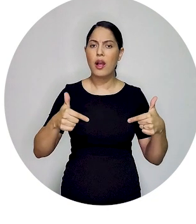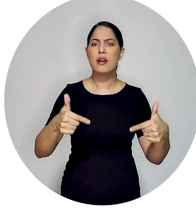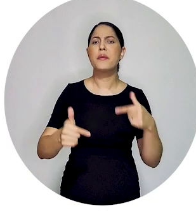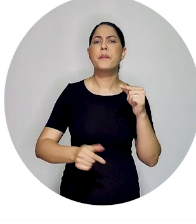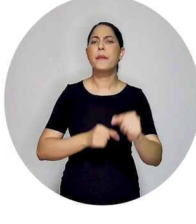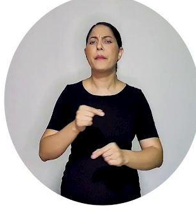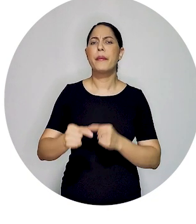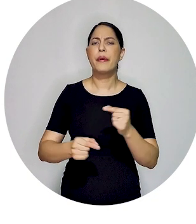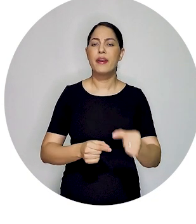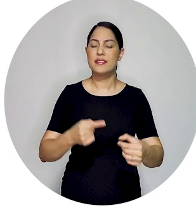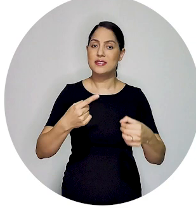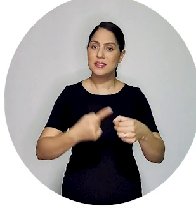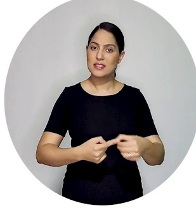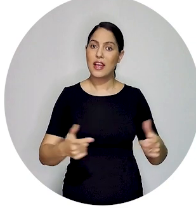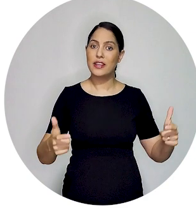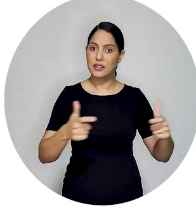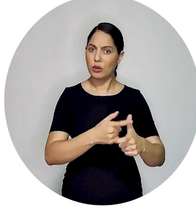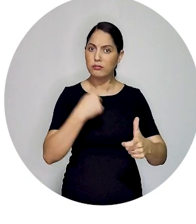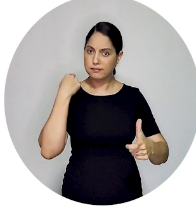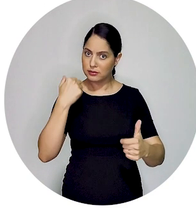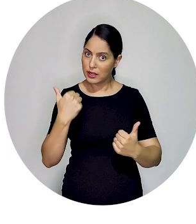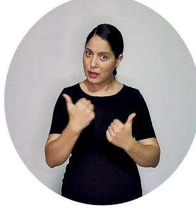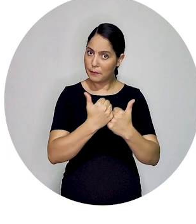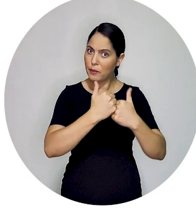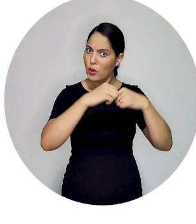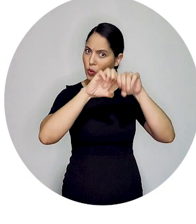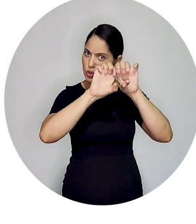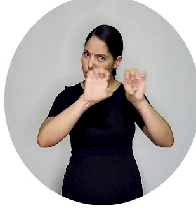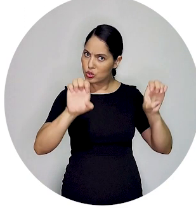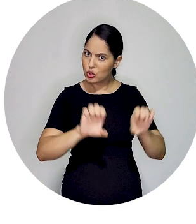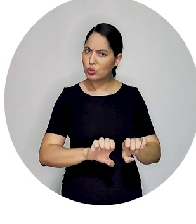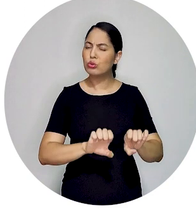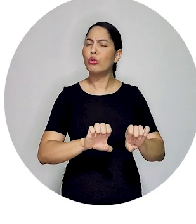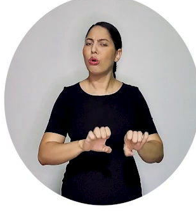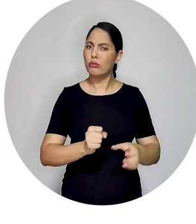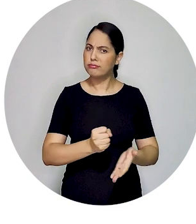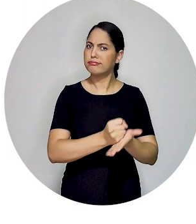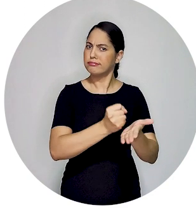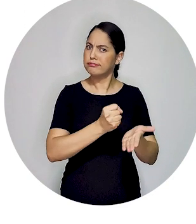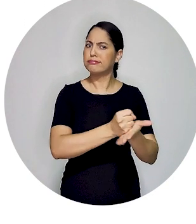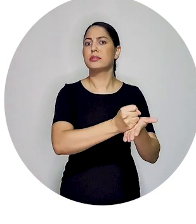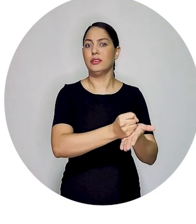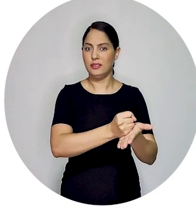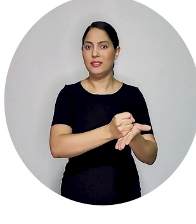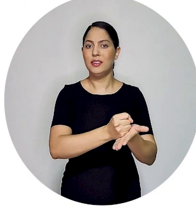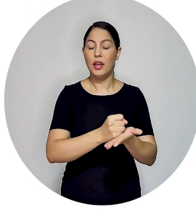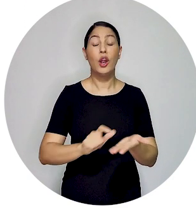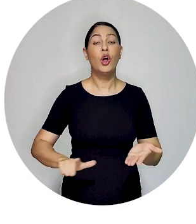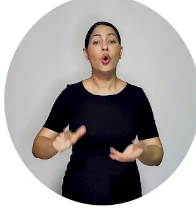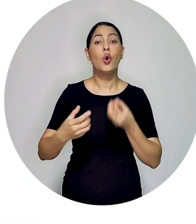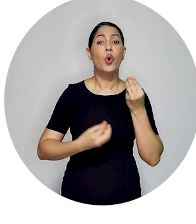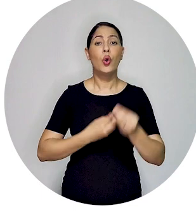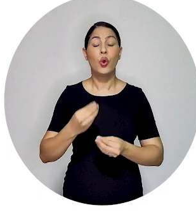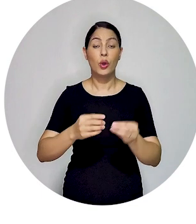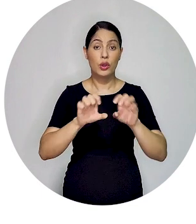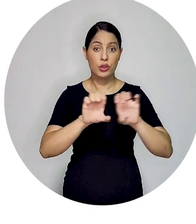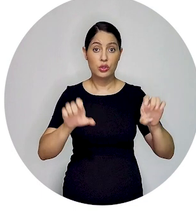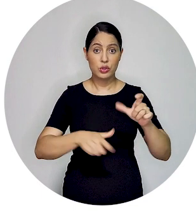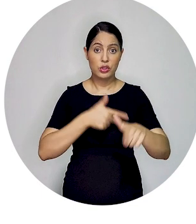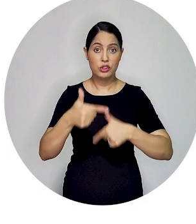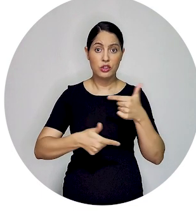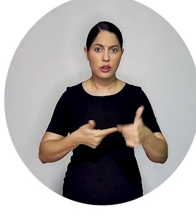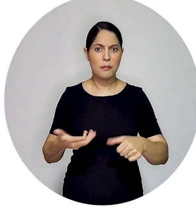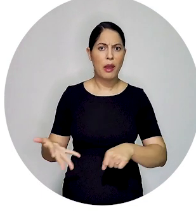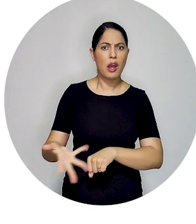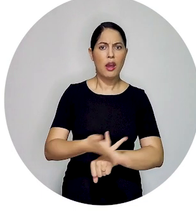de Interiorização, iniciativa para levar as estruturas da entidade, inclusive uma melhor infraestrutura de trabalho, até